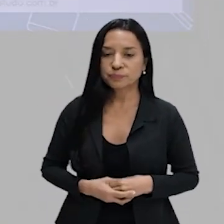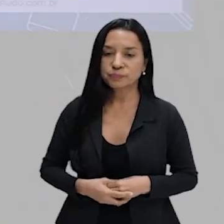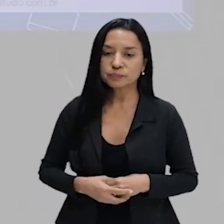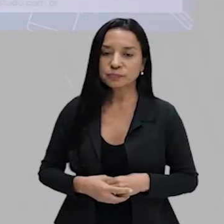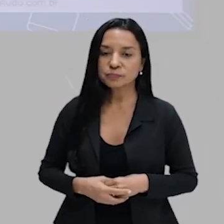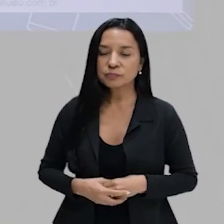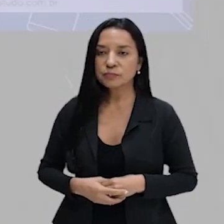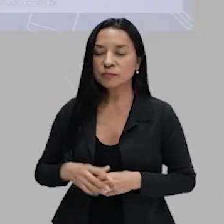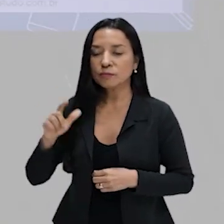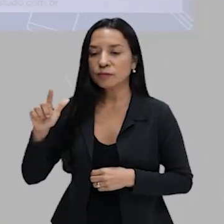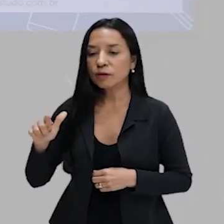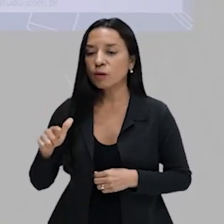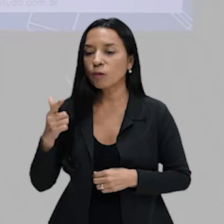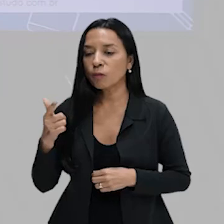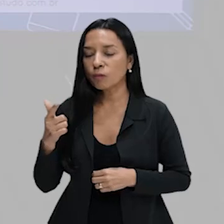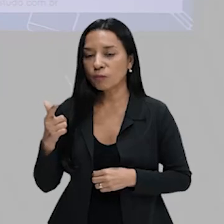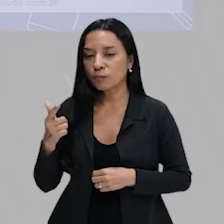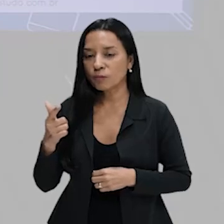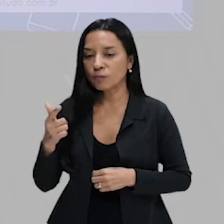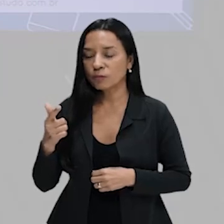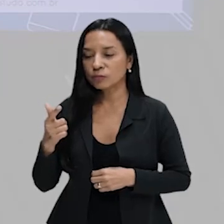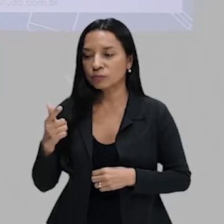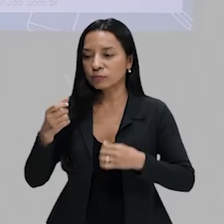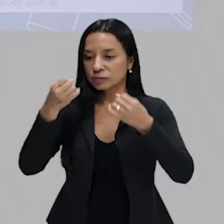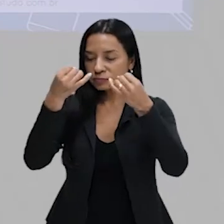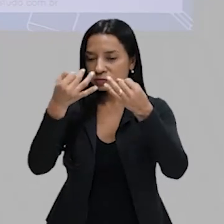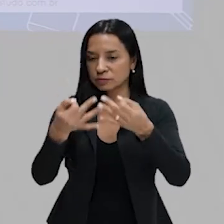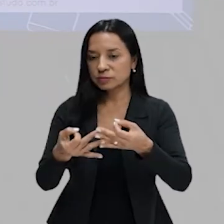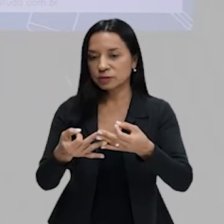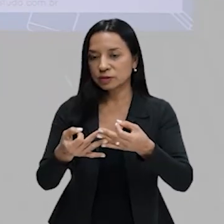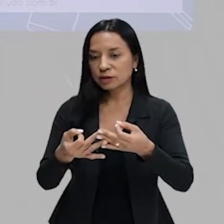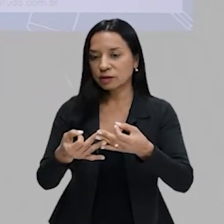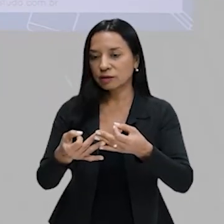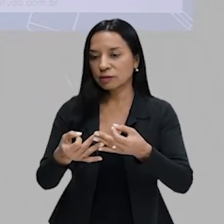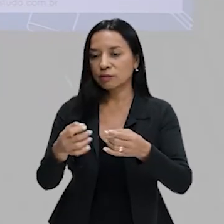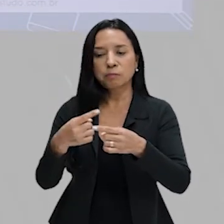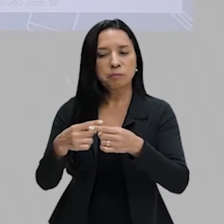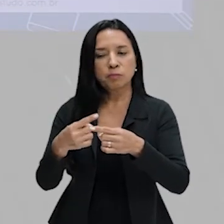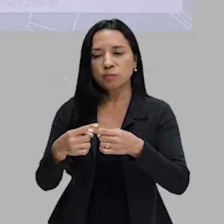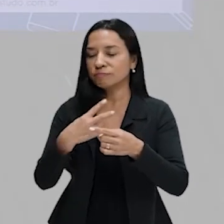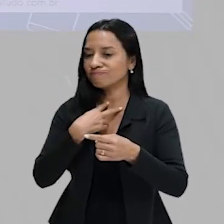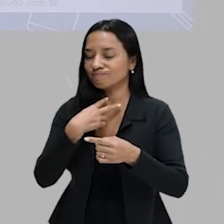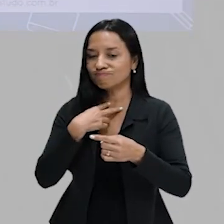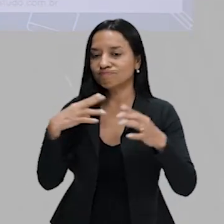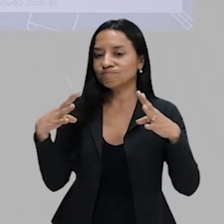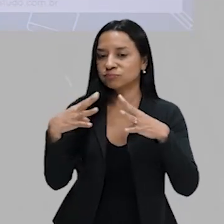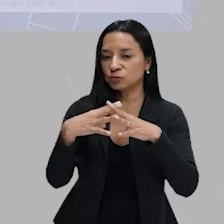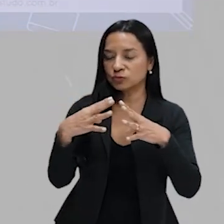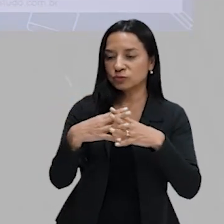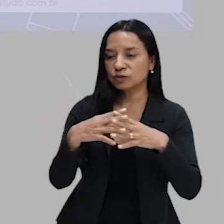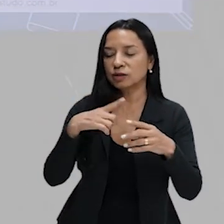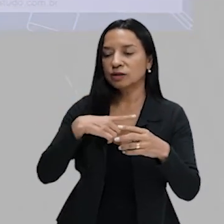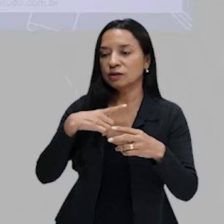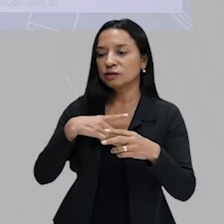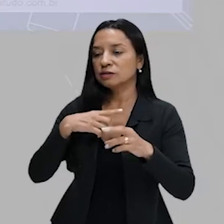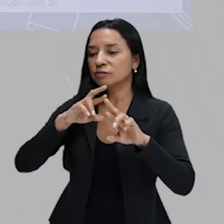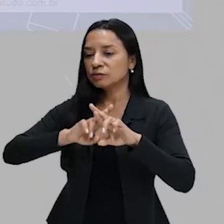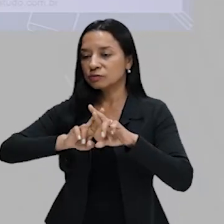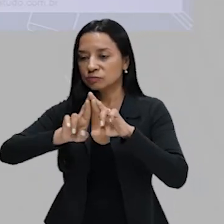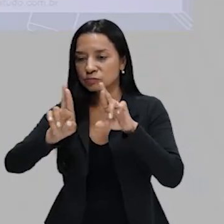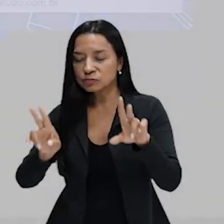Uma outra situação que eu quero comentar com vocês, para que vocês não confundam, é o seguinte. Existe uma diferença,